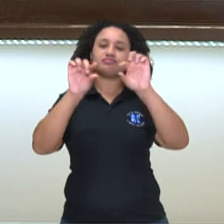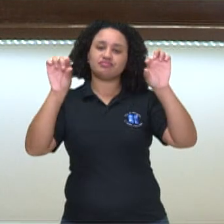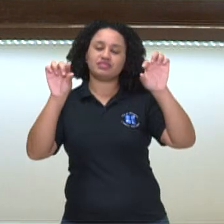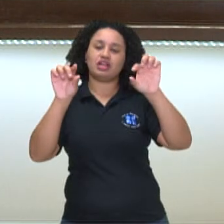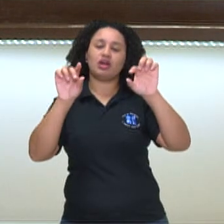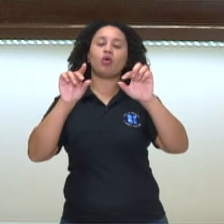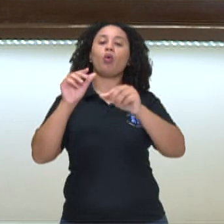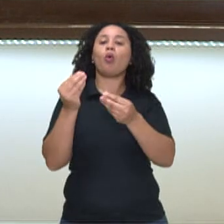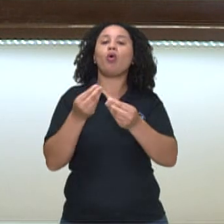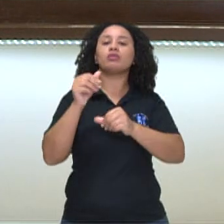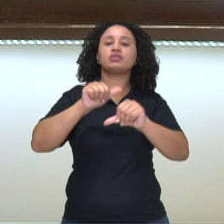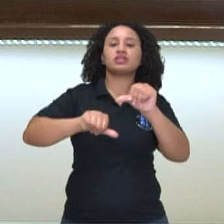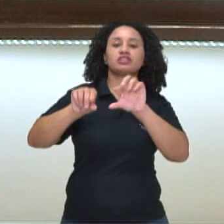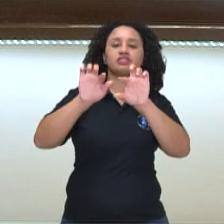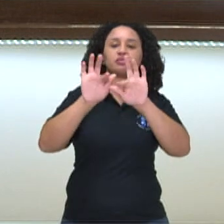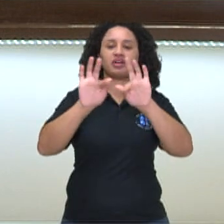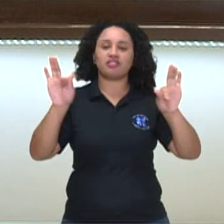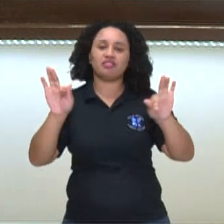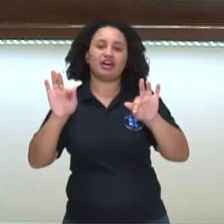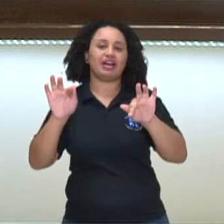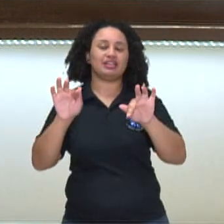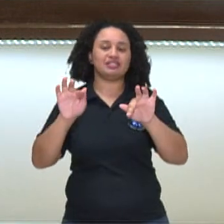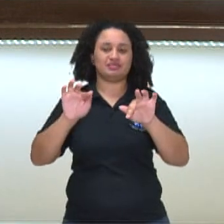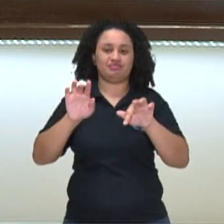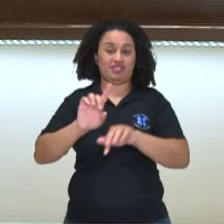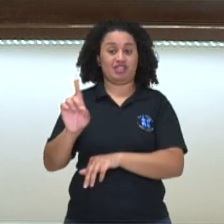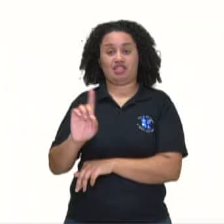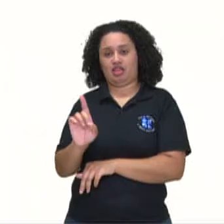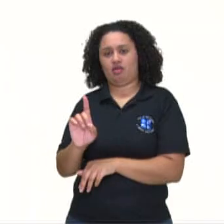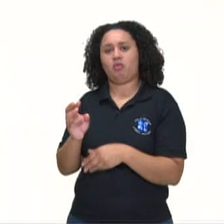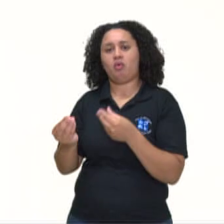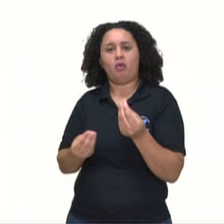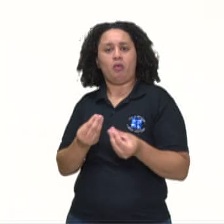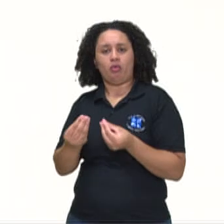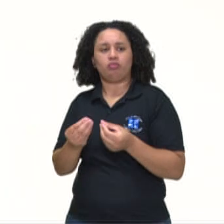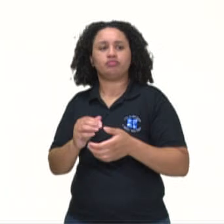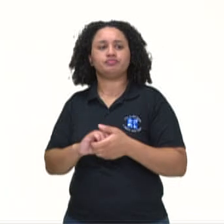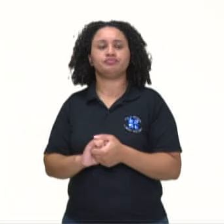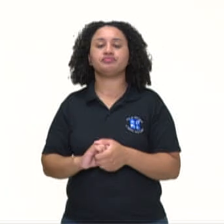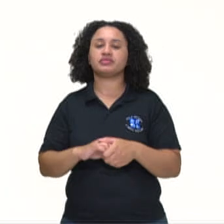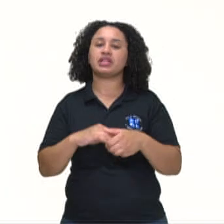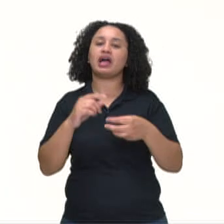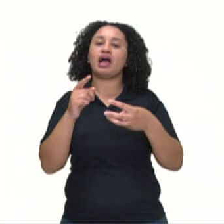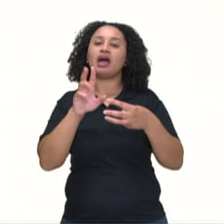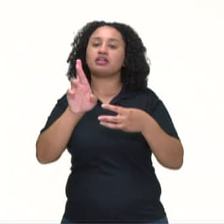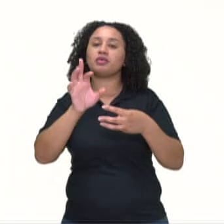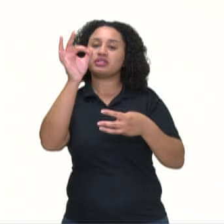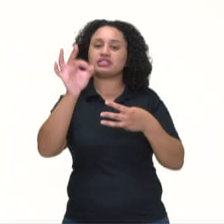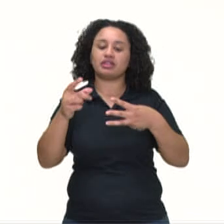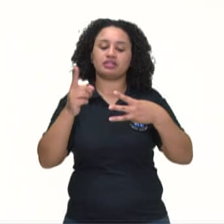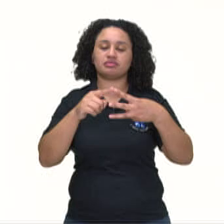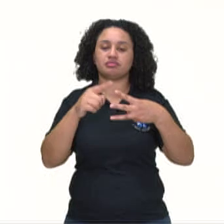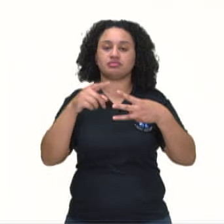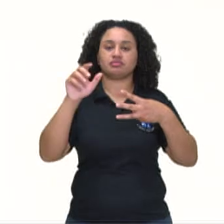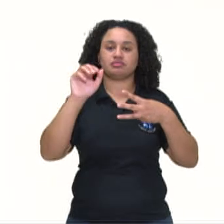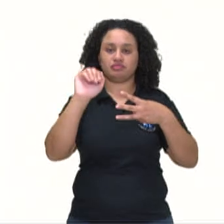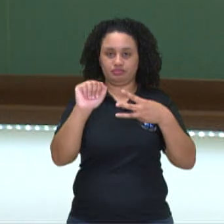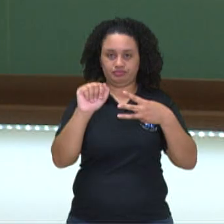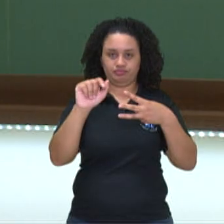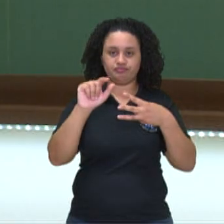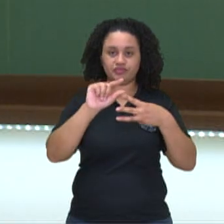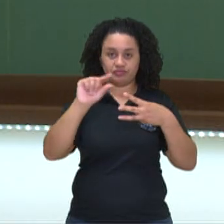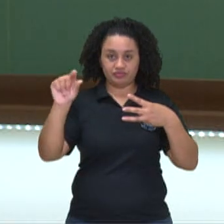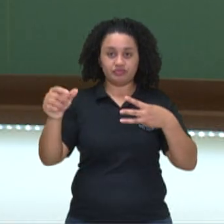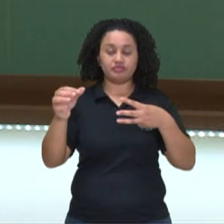do auxiliar e a negativa, ficaria The girl from the poem doesn't have good grades.